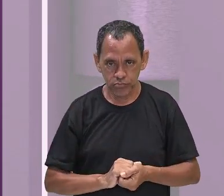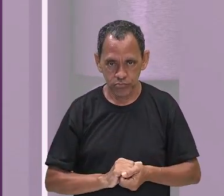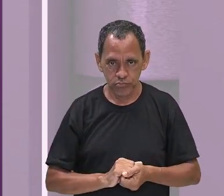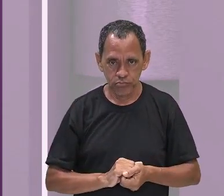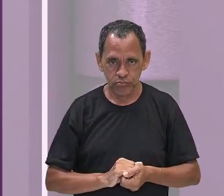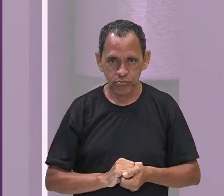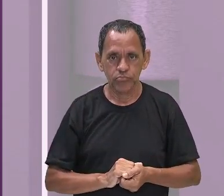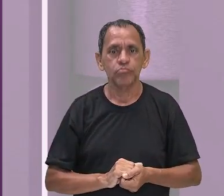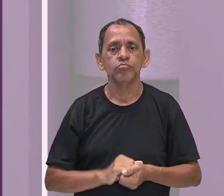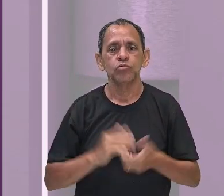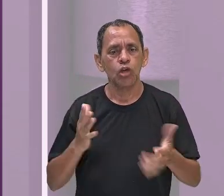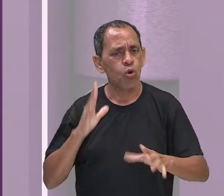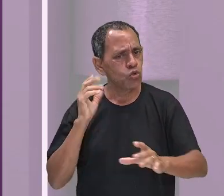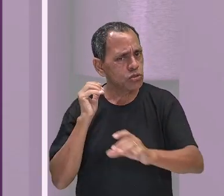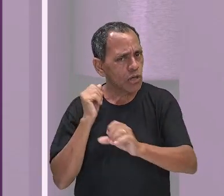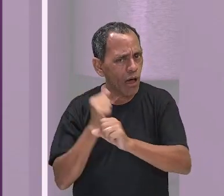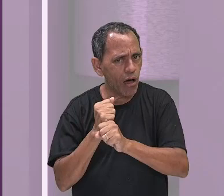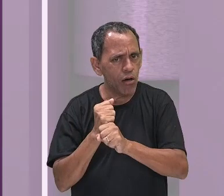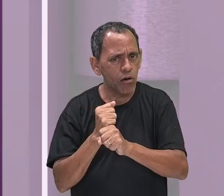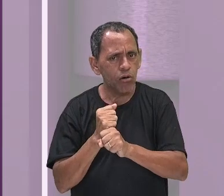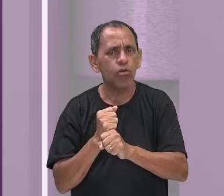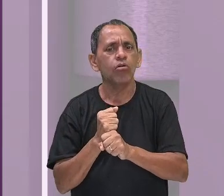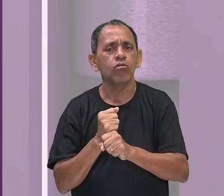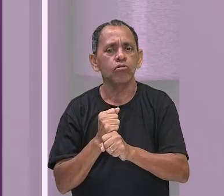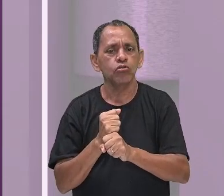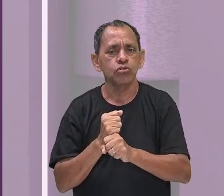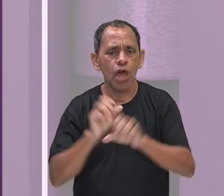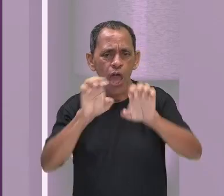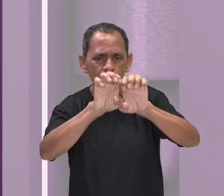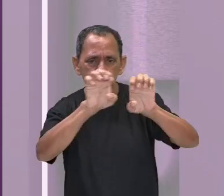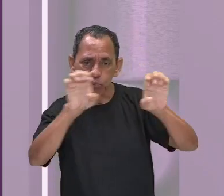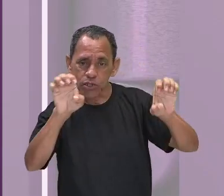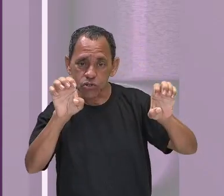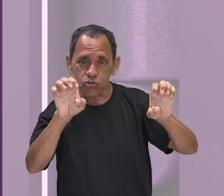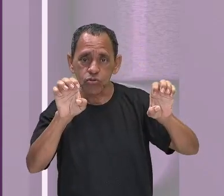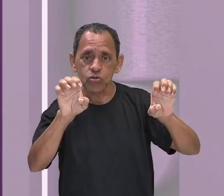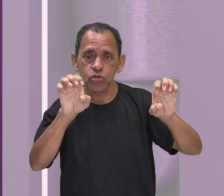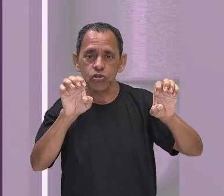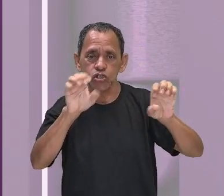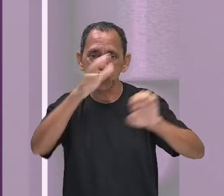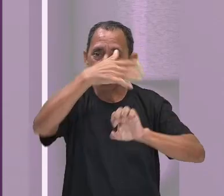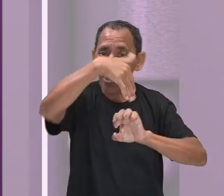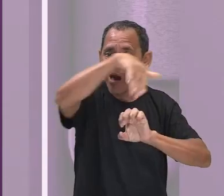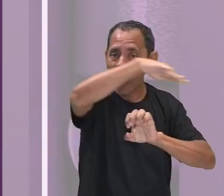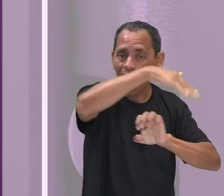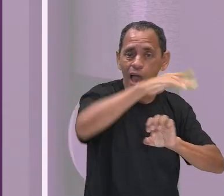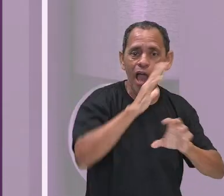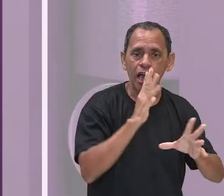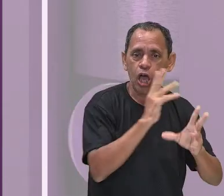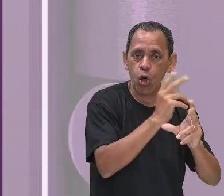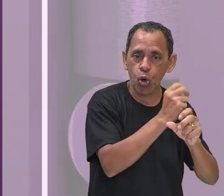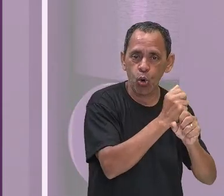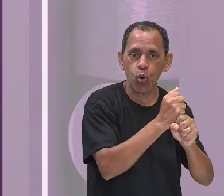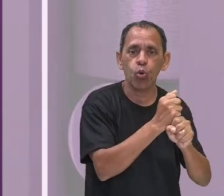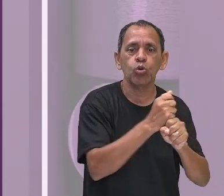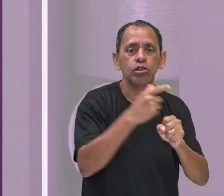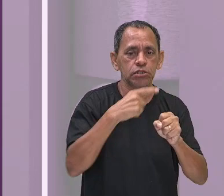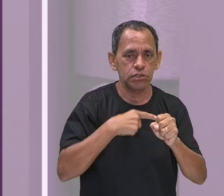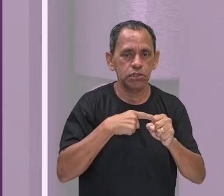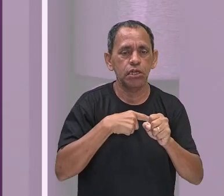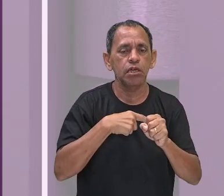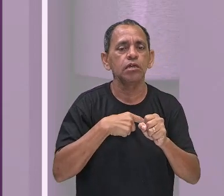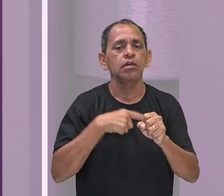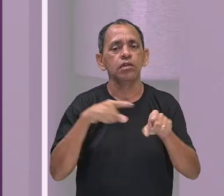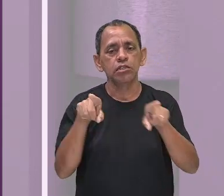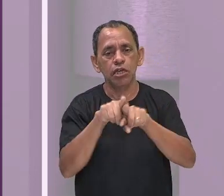né, os cálculos que vão, as expressões que calculam aí as áreas do cilindro, vai ter incluído ali o raio, a